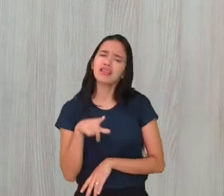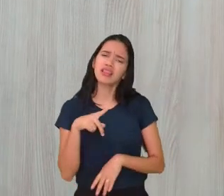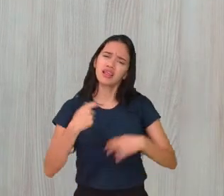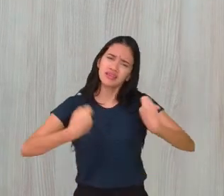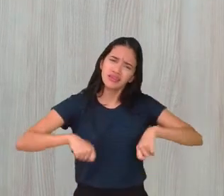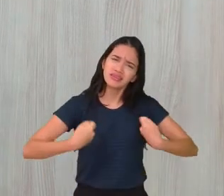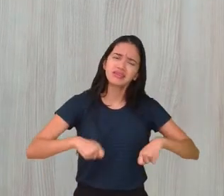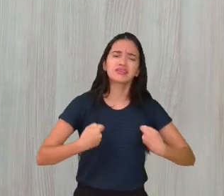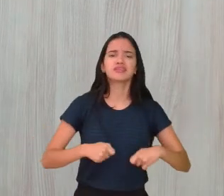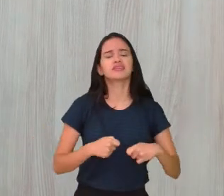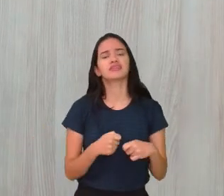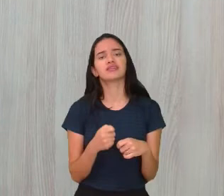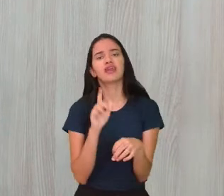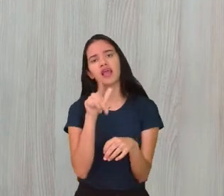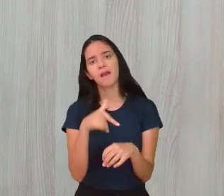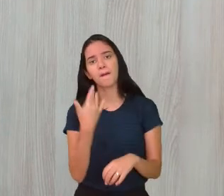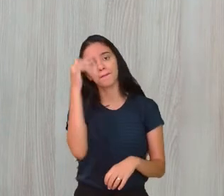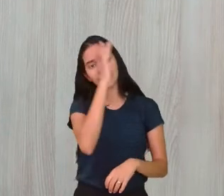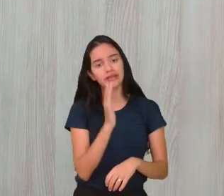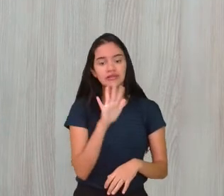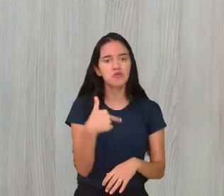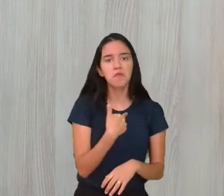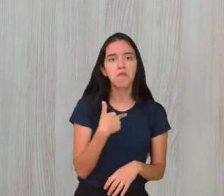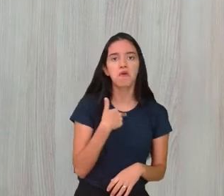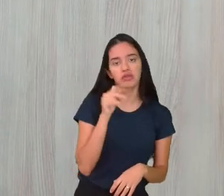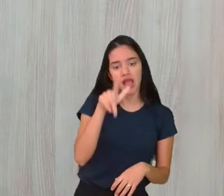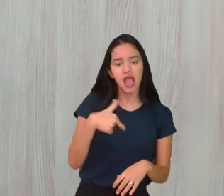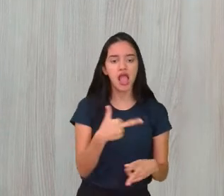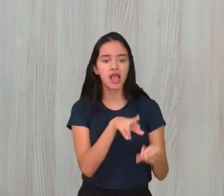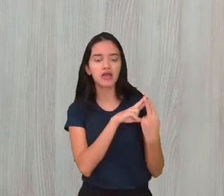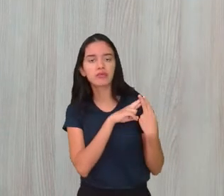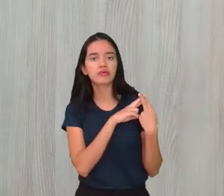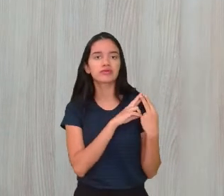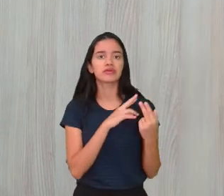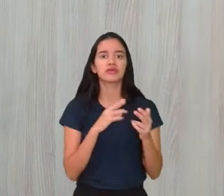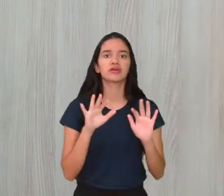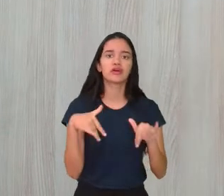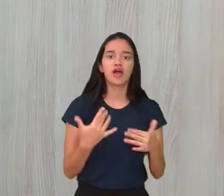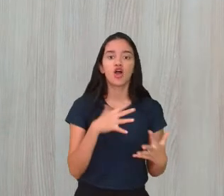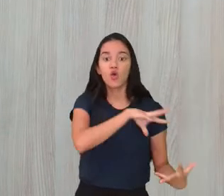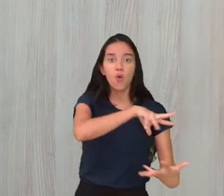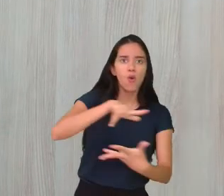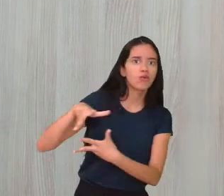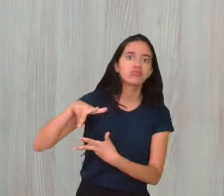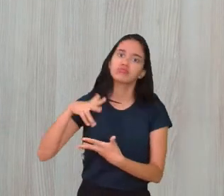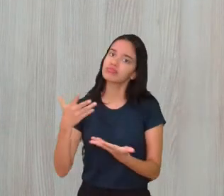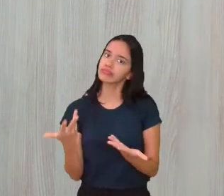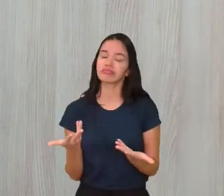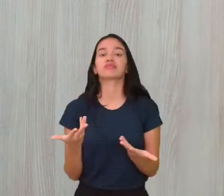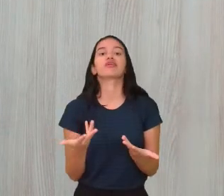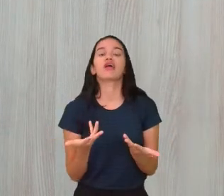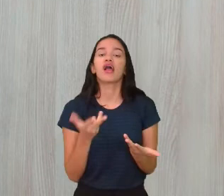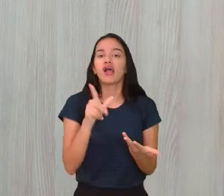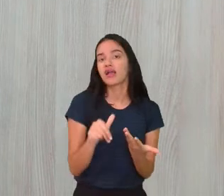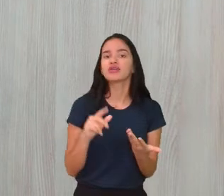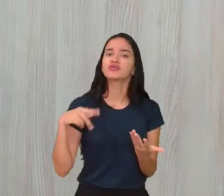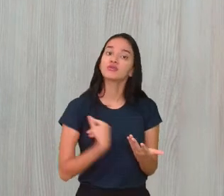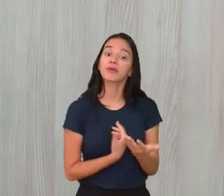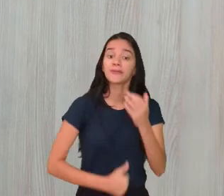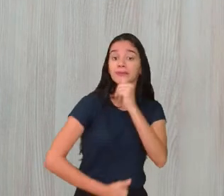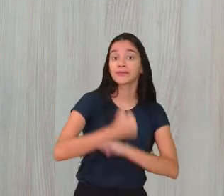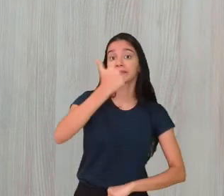necessidade toda, o Brasil não pode ser responsável pela alimentação do mundo inteiro. Não é? A gente tem que